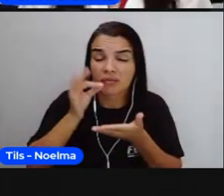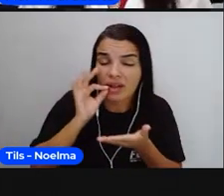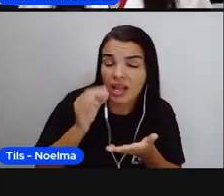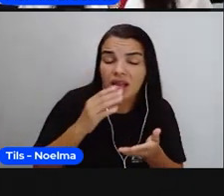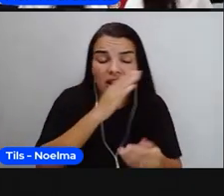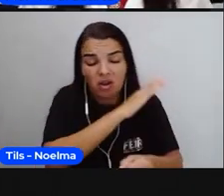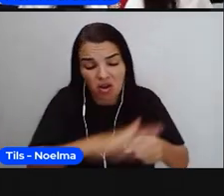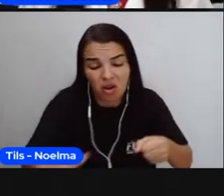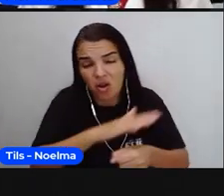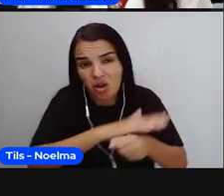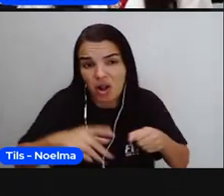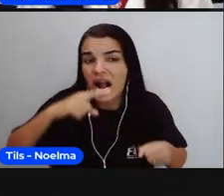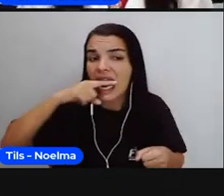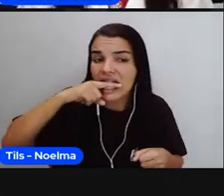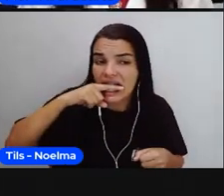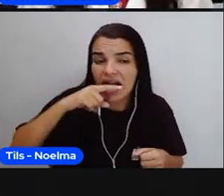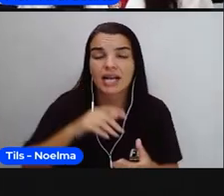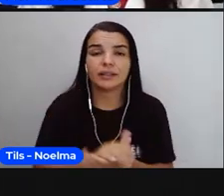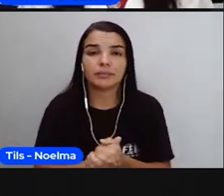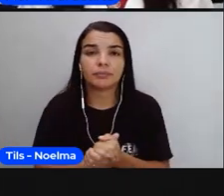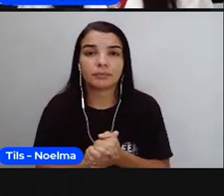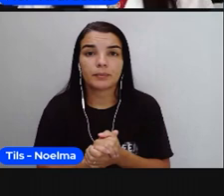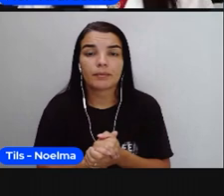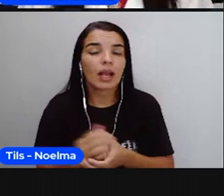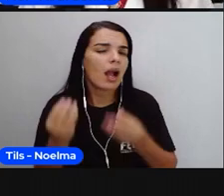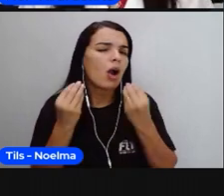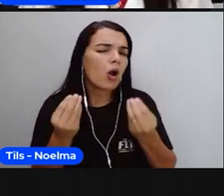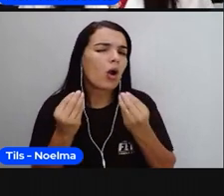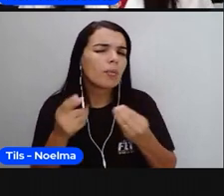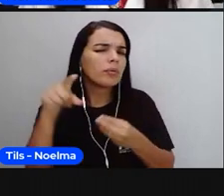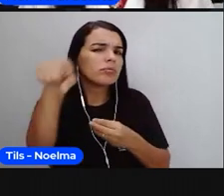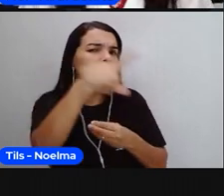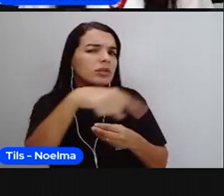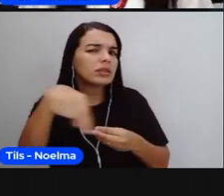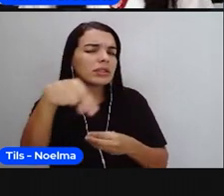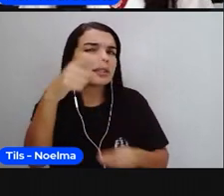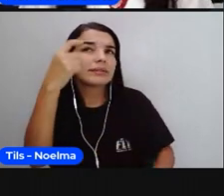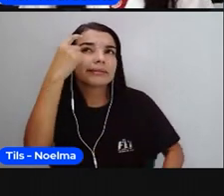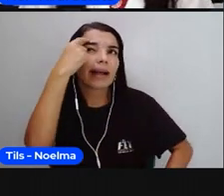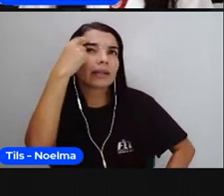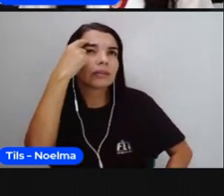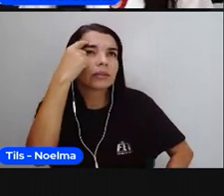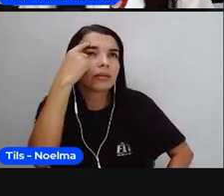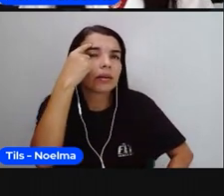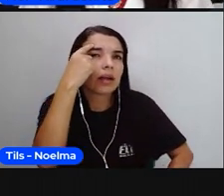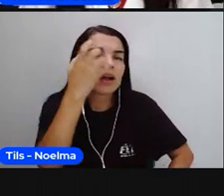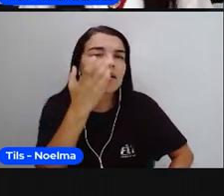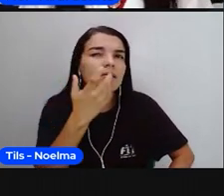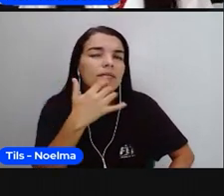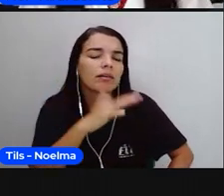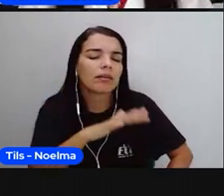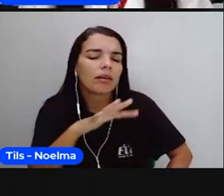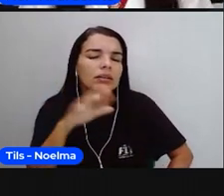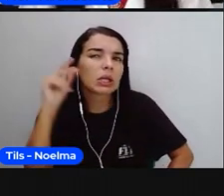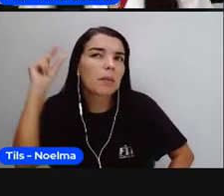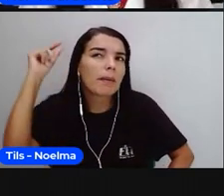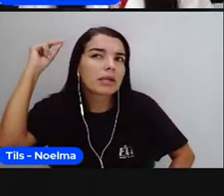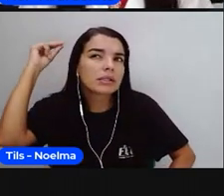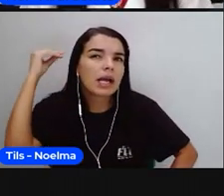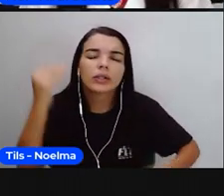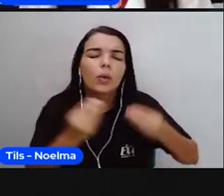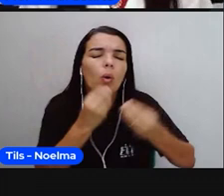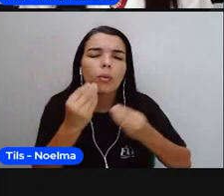período colonial. Como vocês acham que era a vida dessas crianças? Vocês acham que essas crianças elas